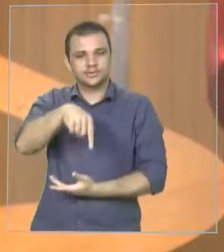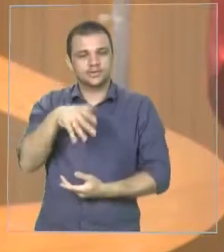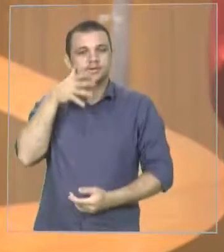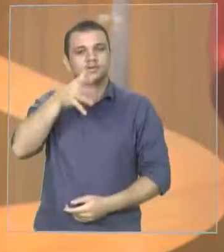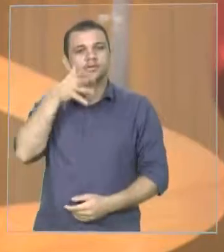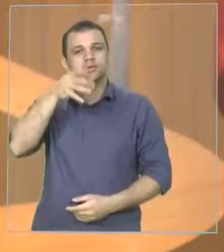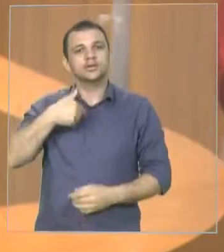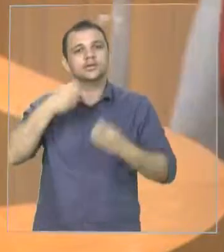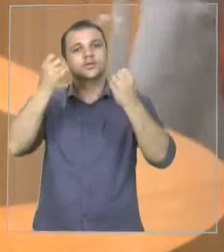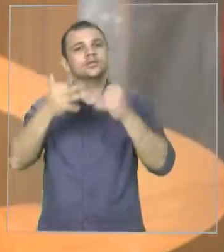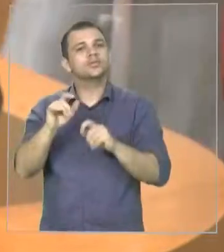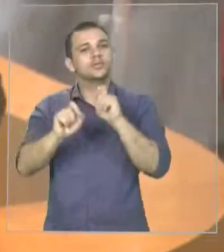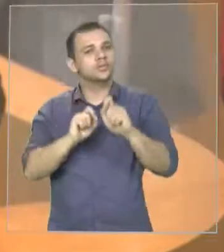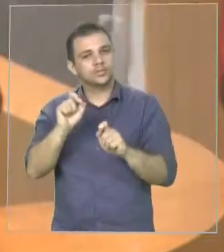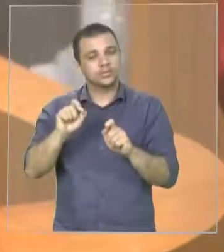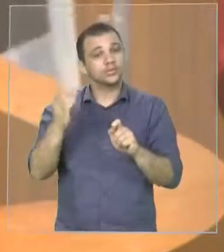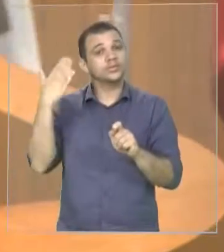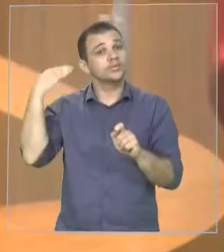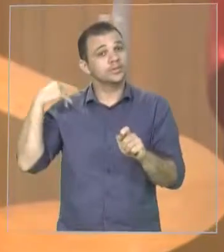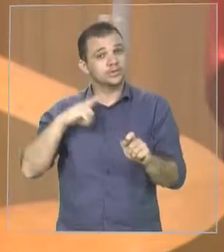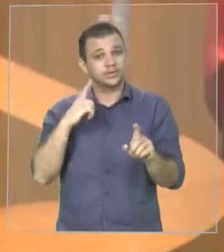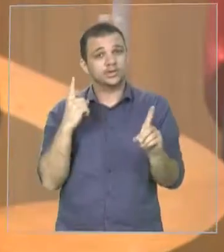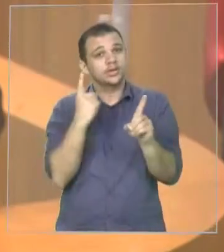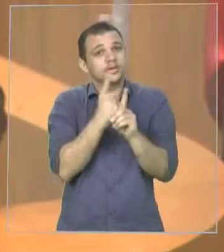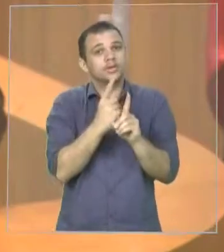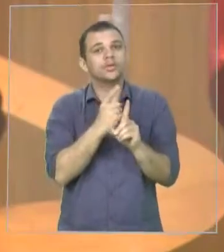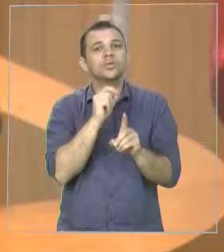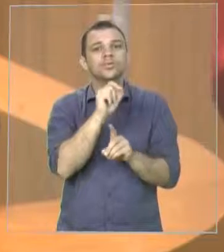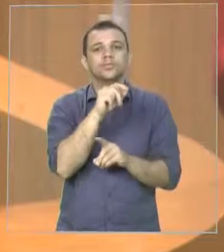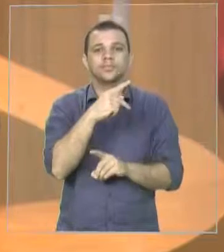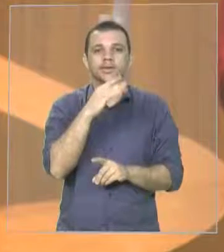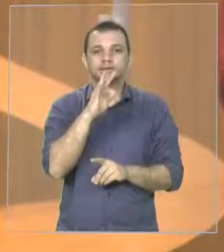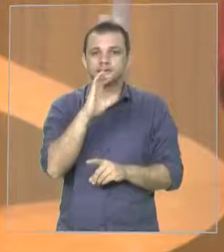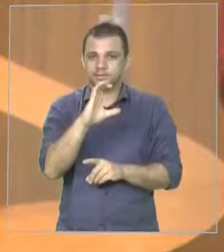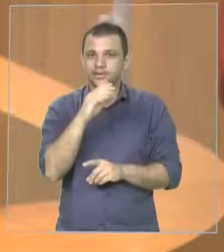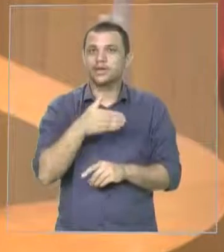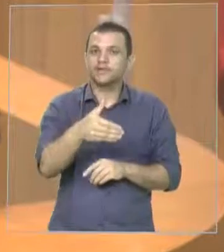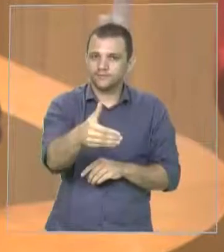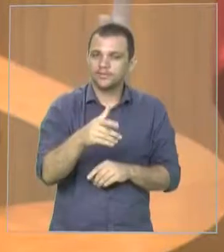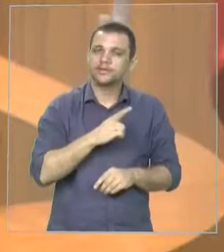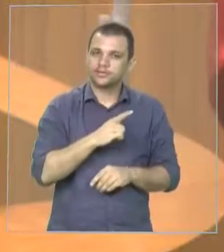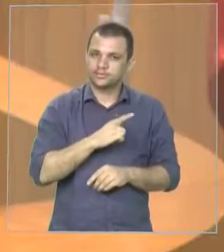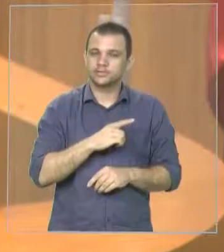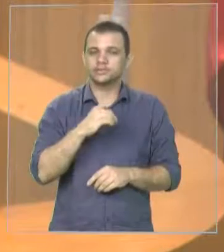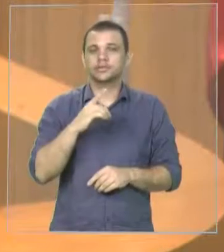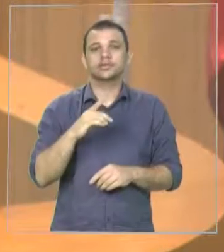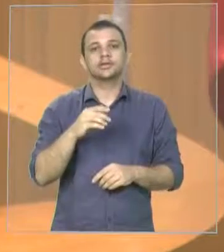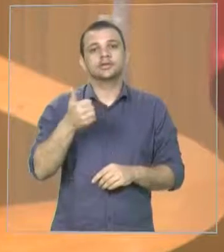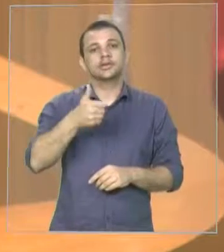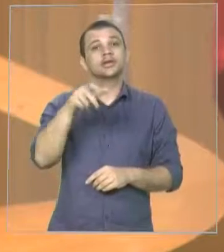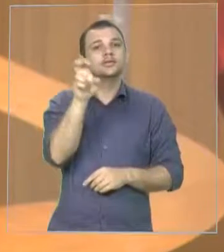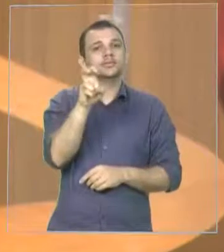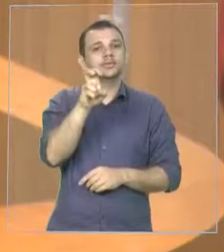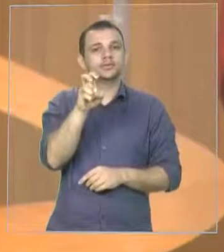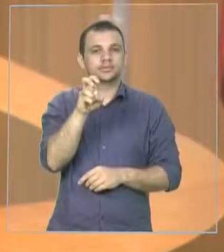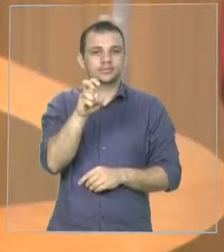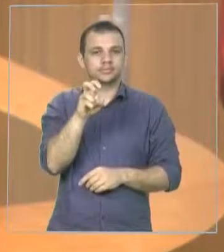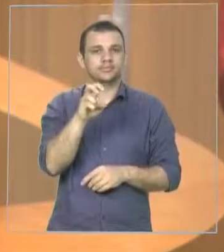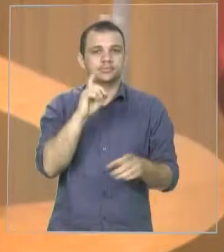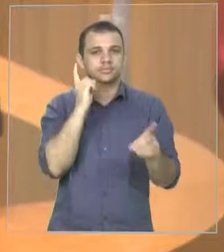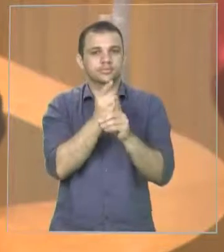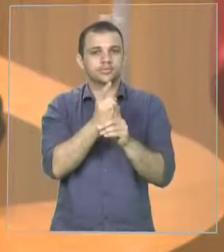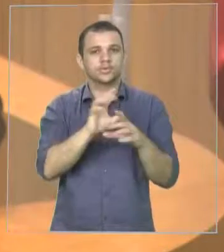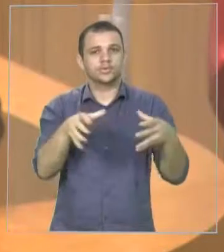do encontro do PTC, que acontecerá o 15º encontro do Partido PTC Trabalhista Cristão no dia 1º